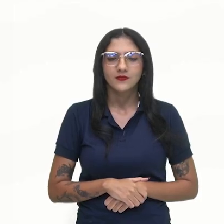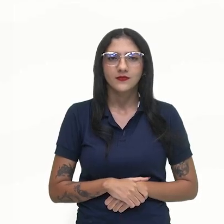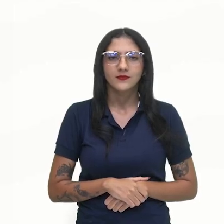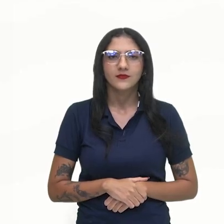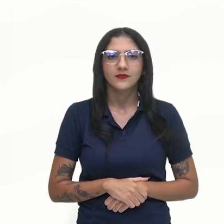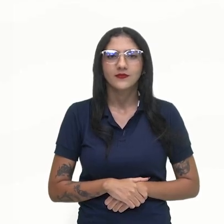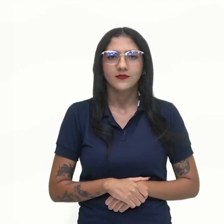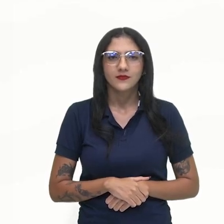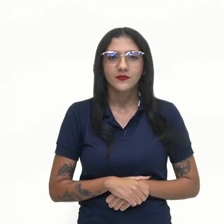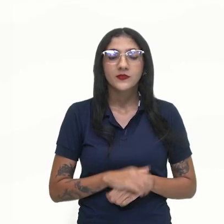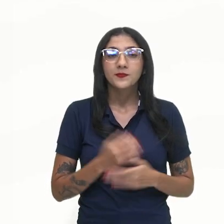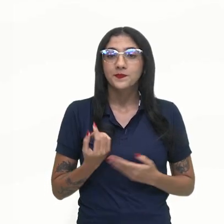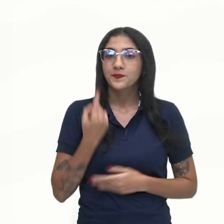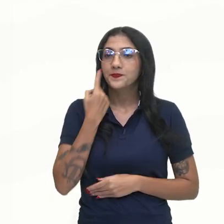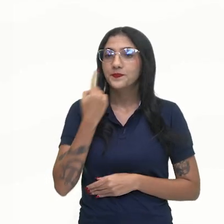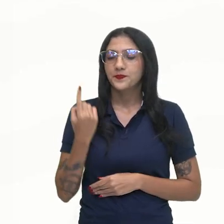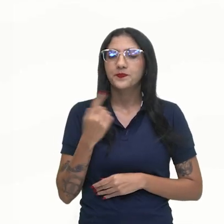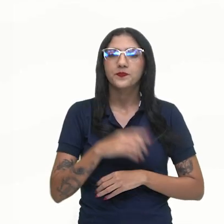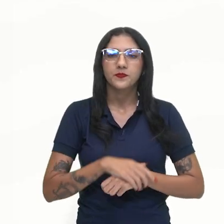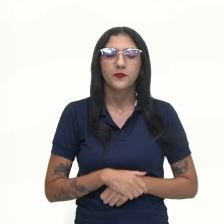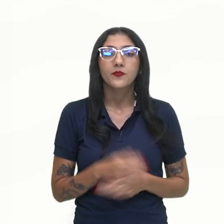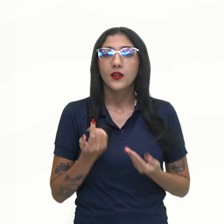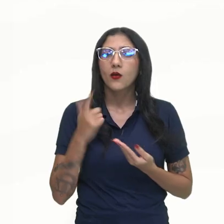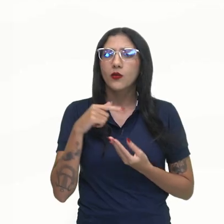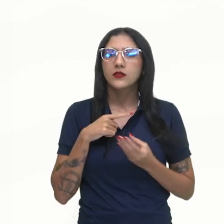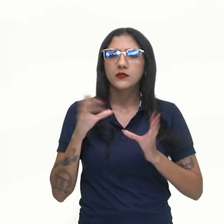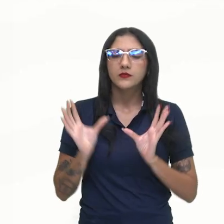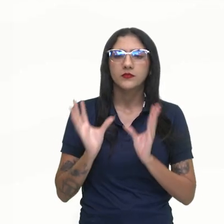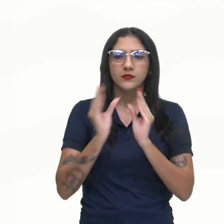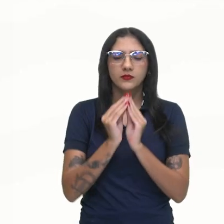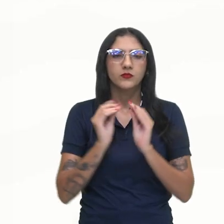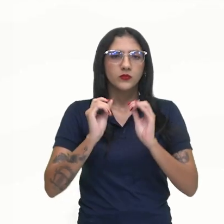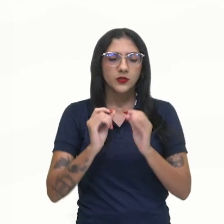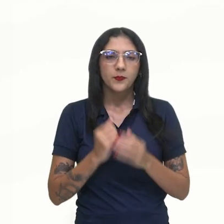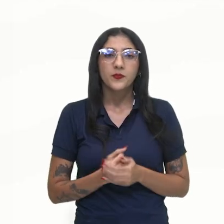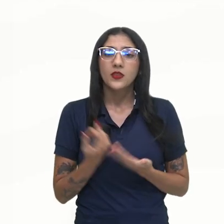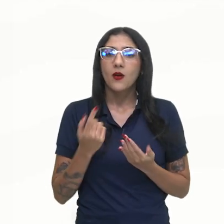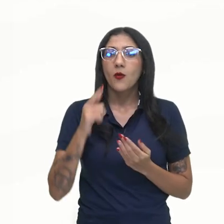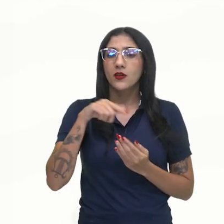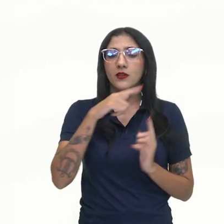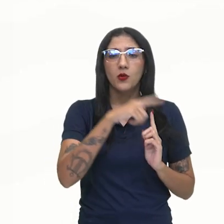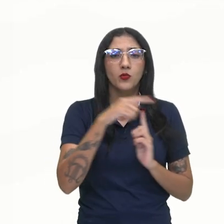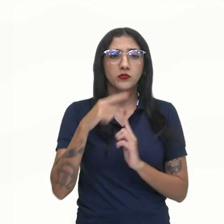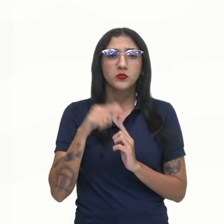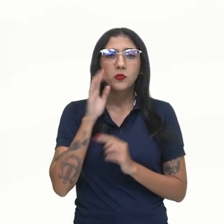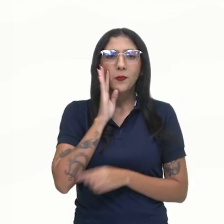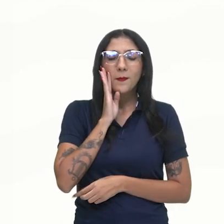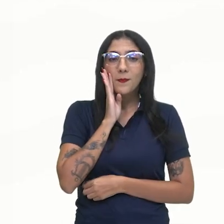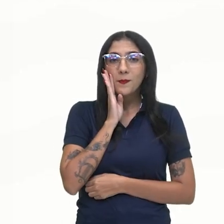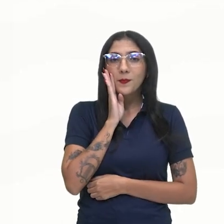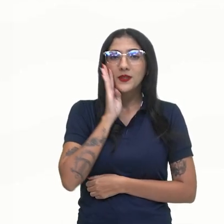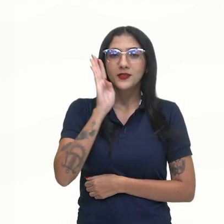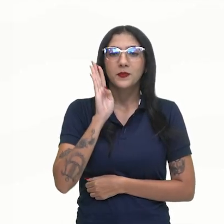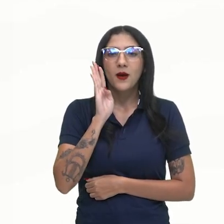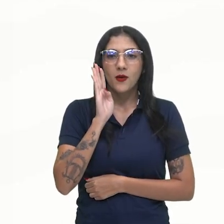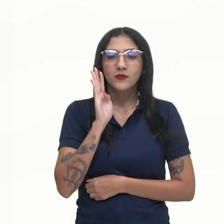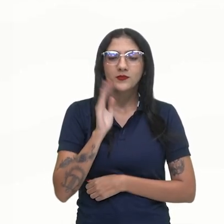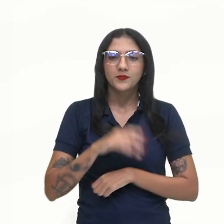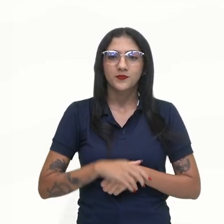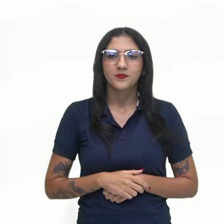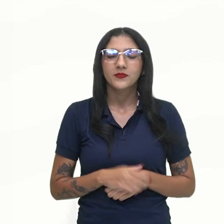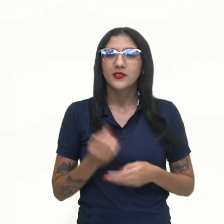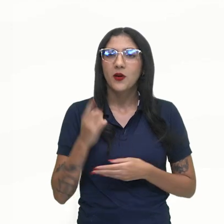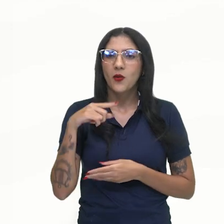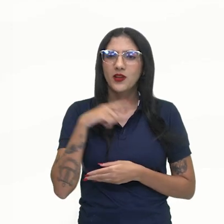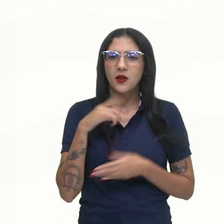roasted. Então, olha só, ele fala aí, né, que é a espécie principal, que é uma